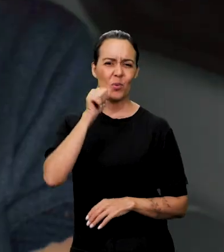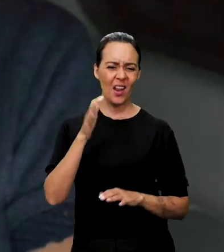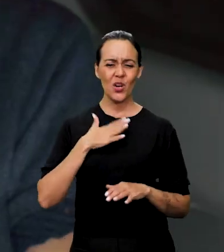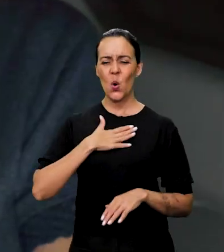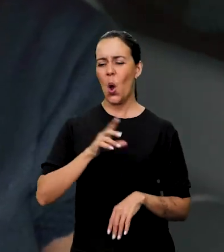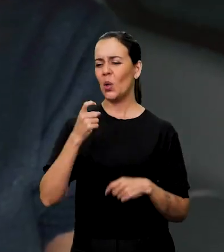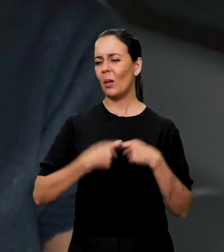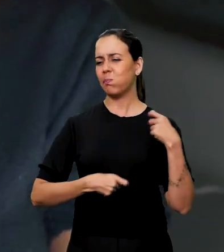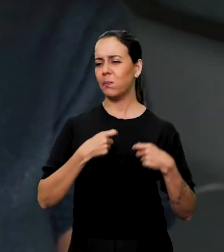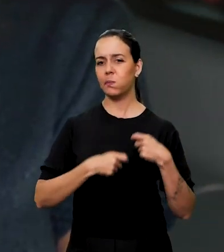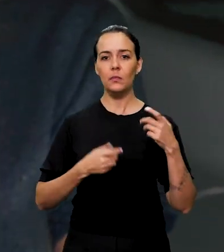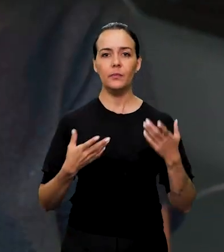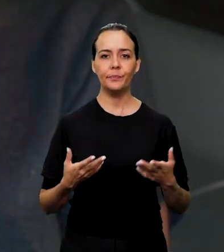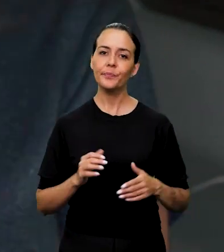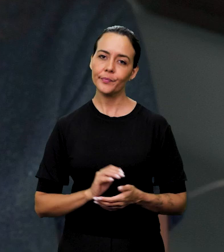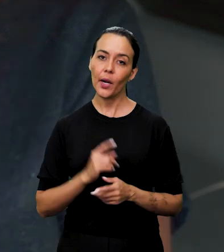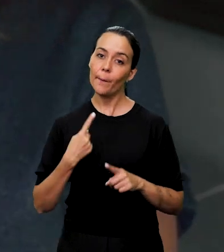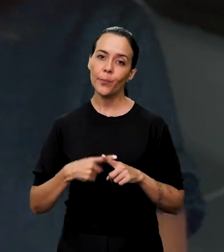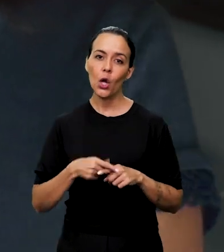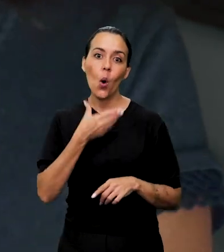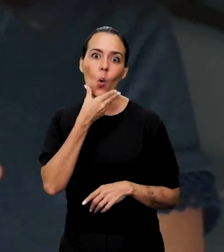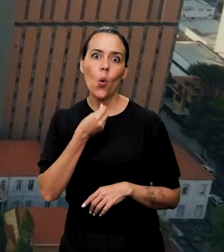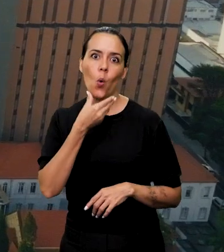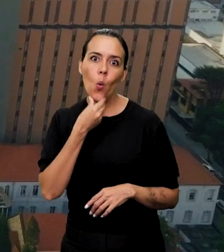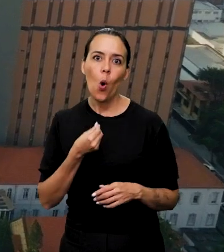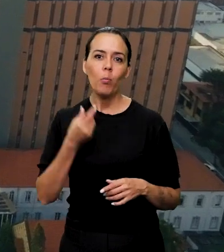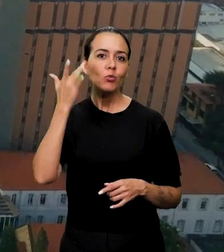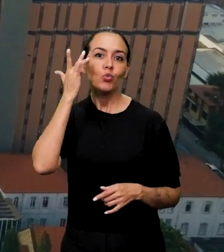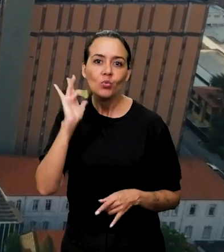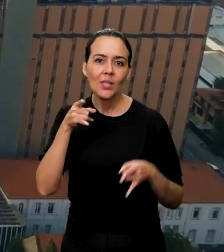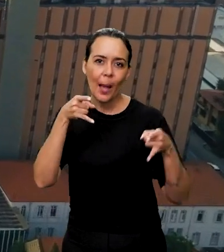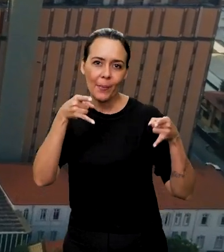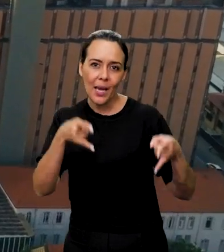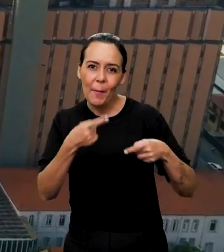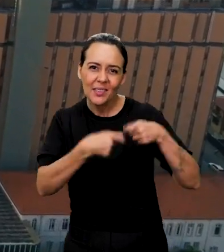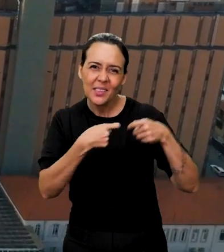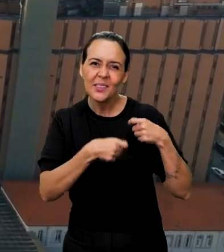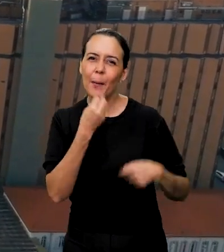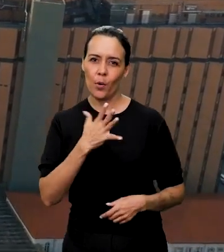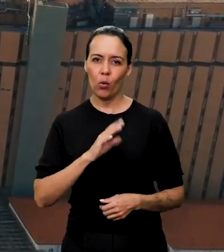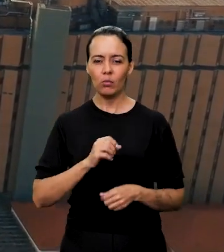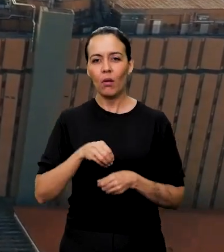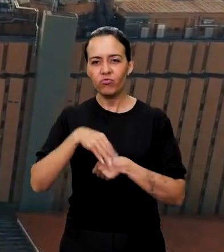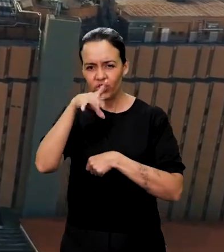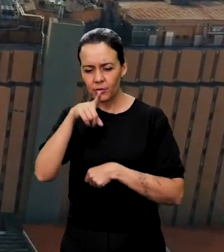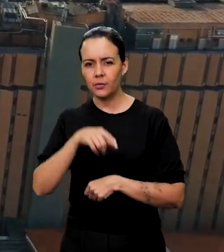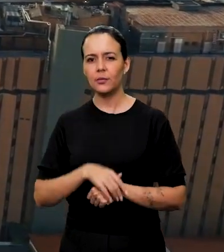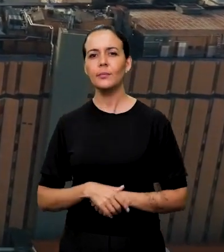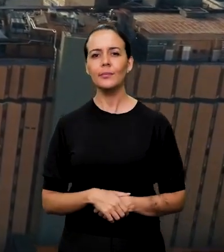transar. Porque a maioria dos homens não são bons de cama, tá? Fica a dica.